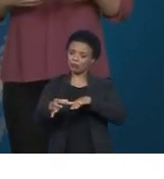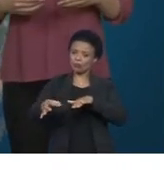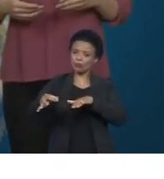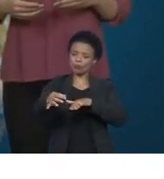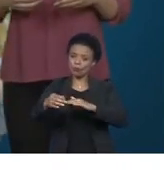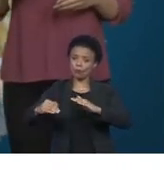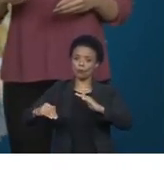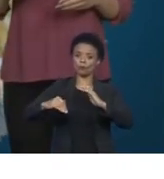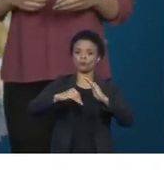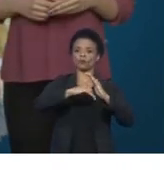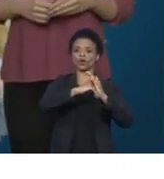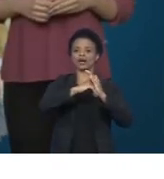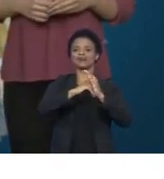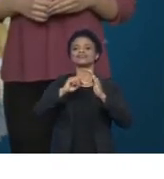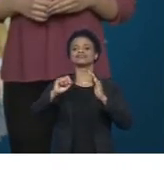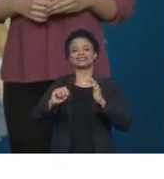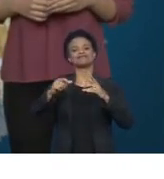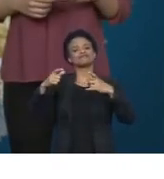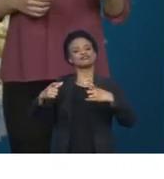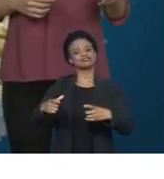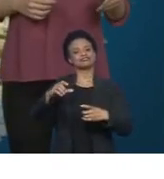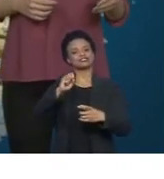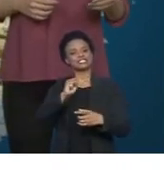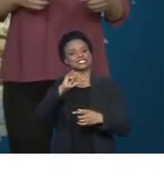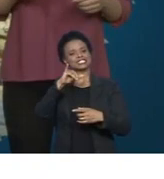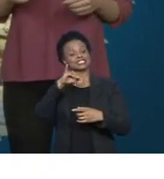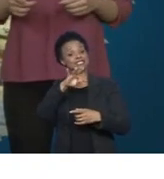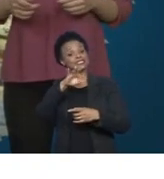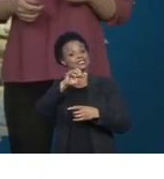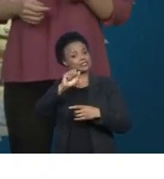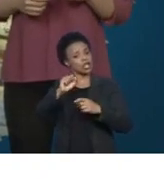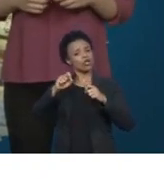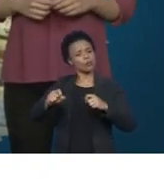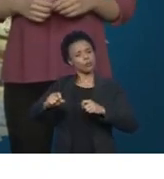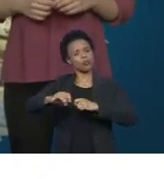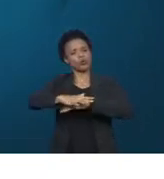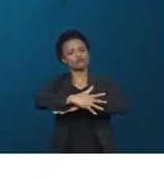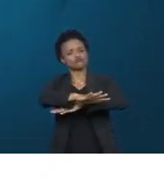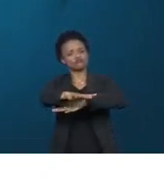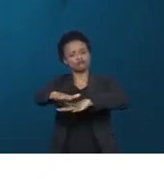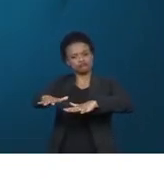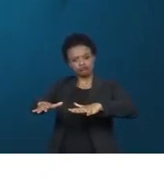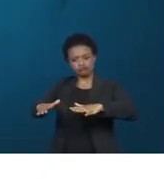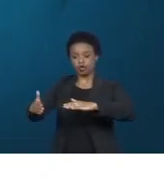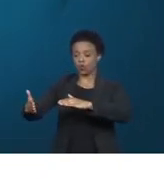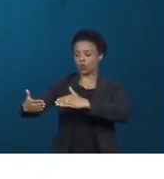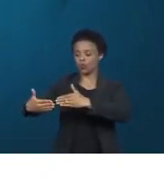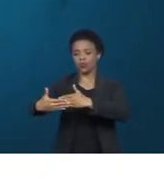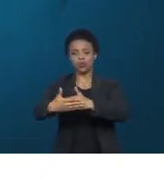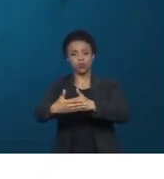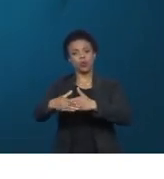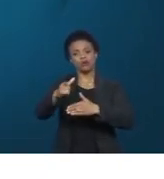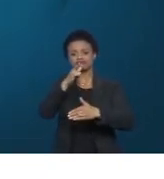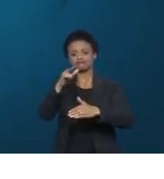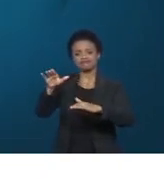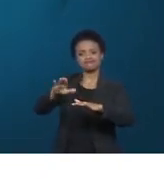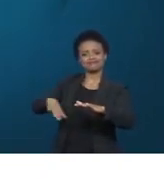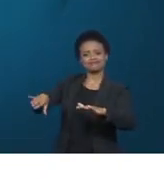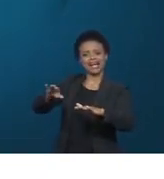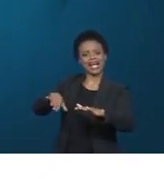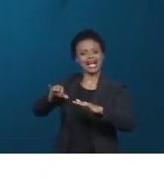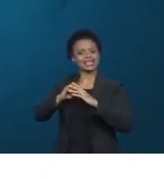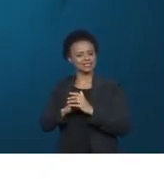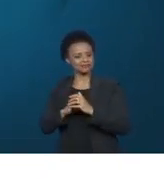chamados ambientes de sedimentação e podem ser continentais, costeiros e marinhos. Após a etapa de litificação ou